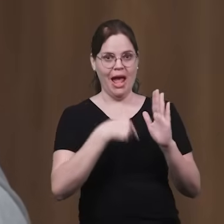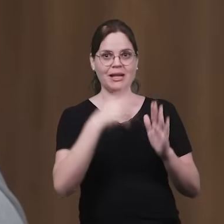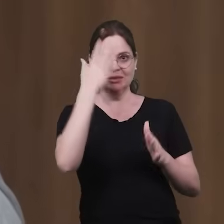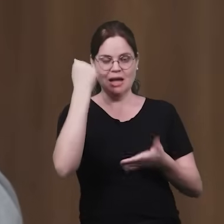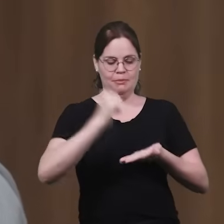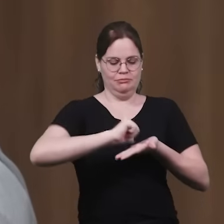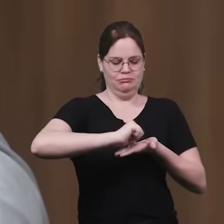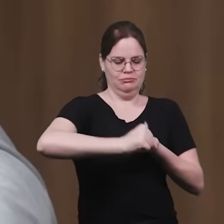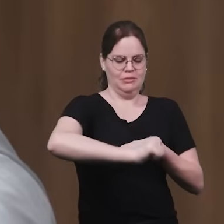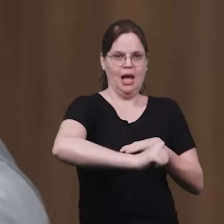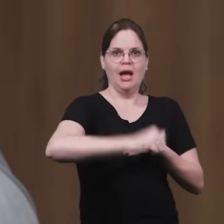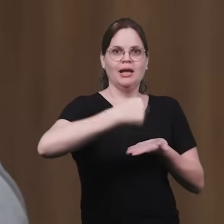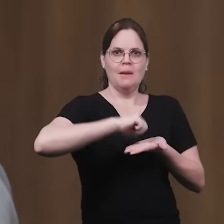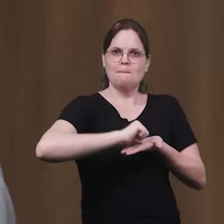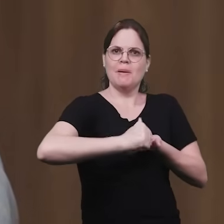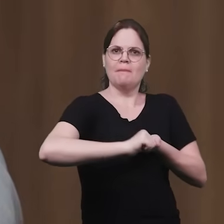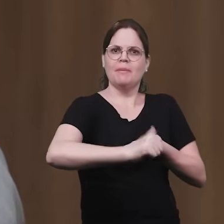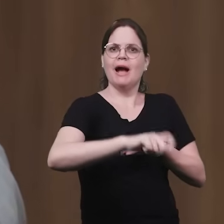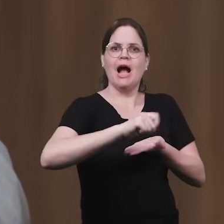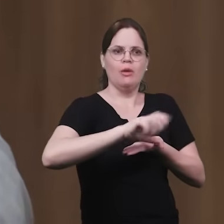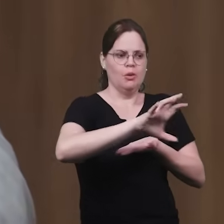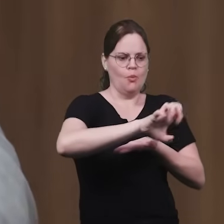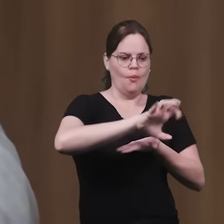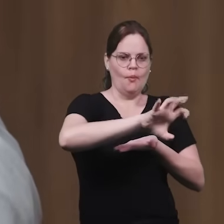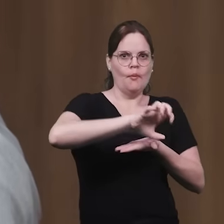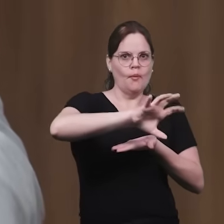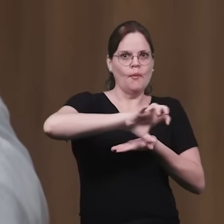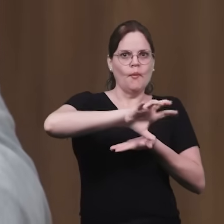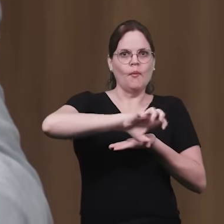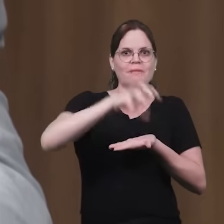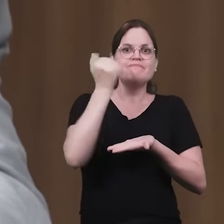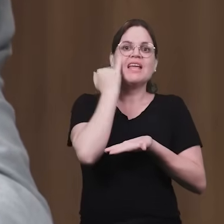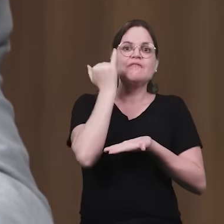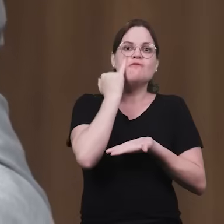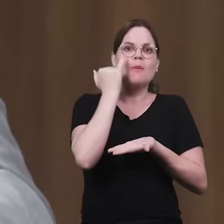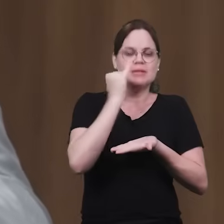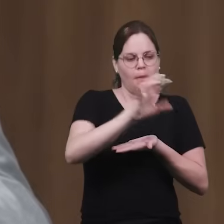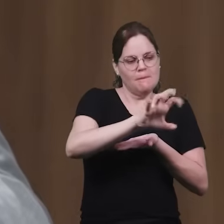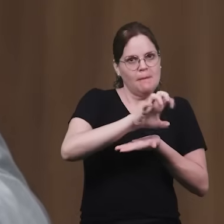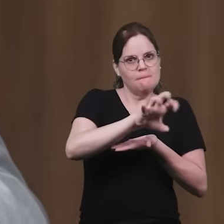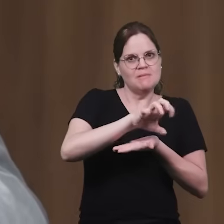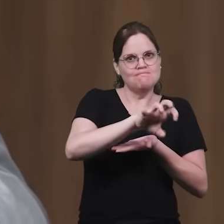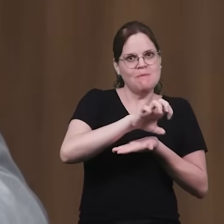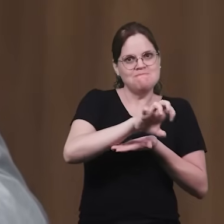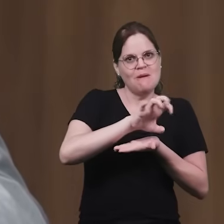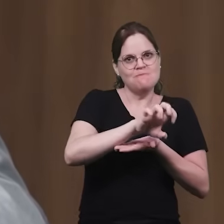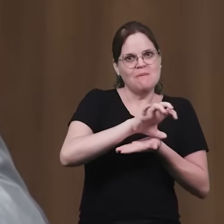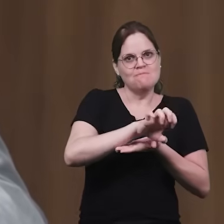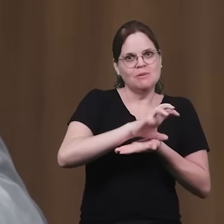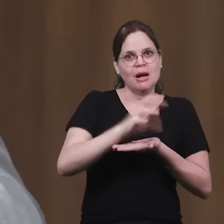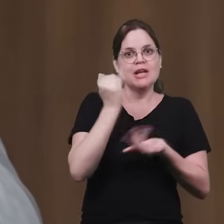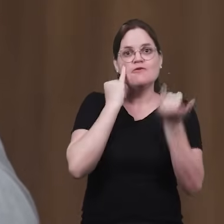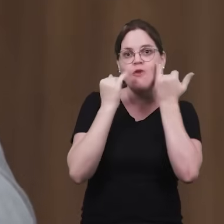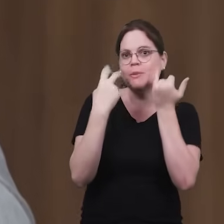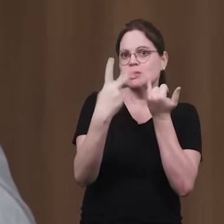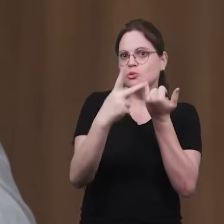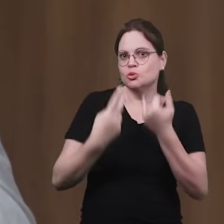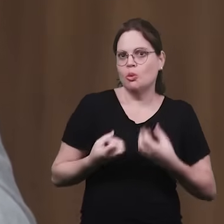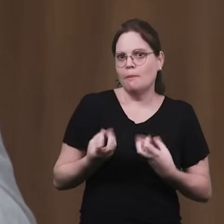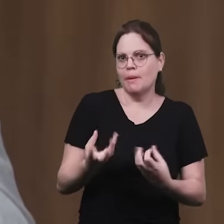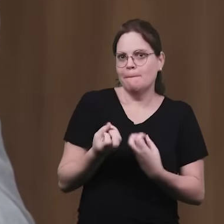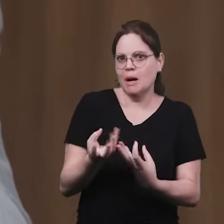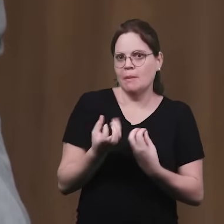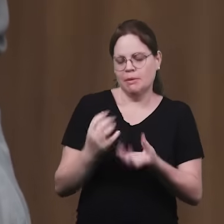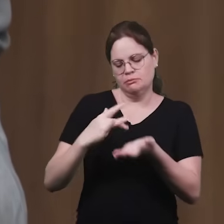ele processa tantas informações de maneira tão rápido, se é que isso pode ser chamado de inteligência, que o algoritmo